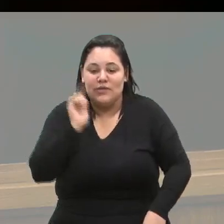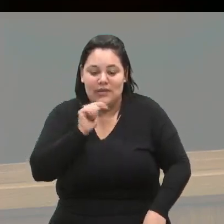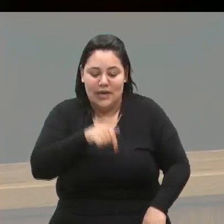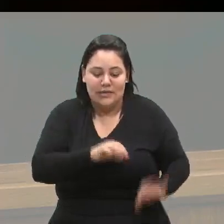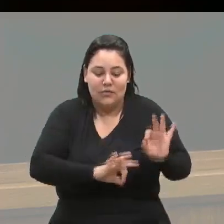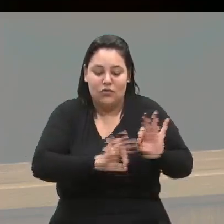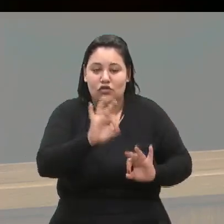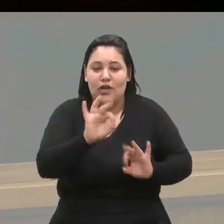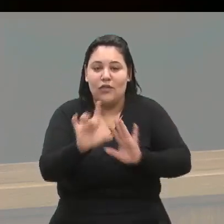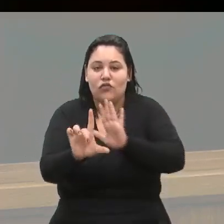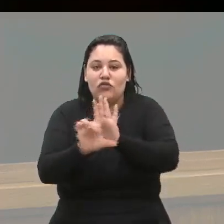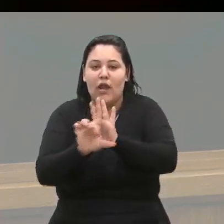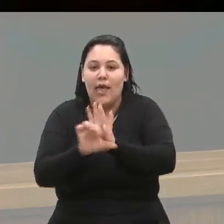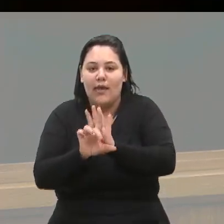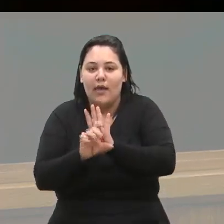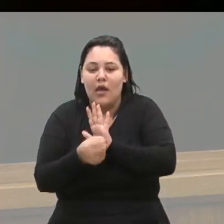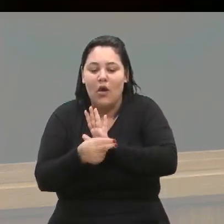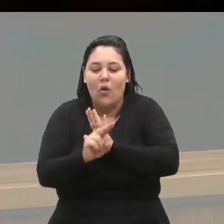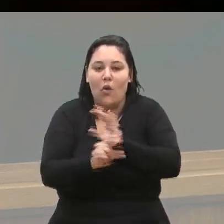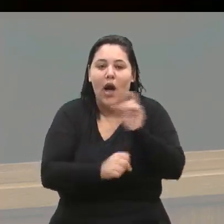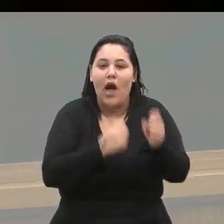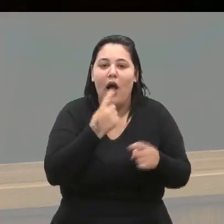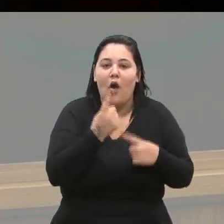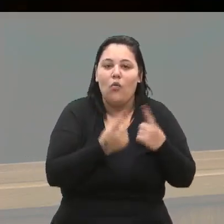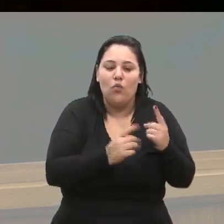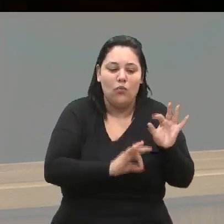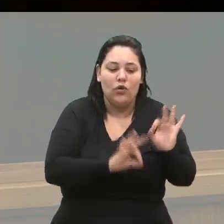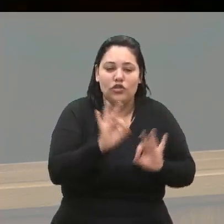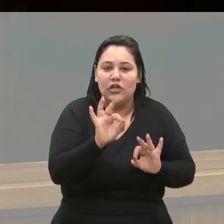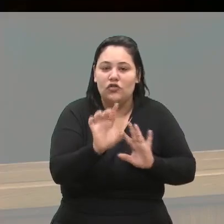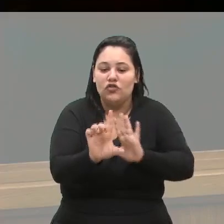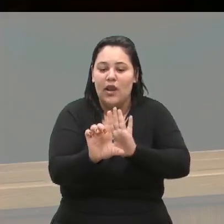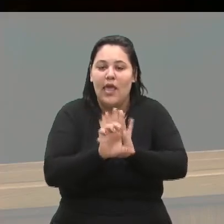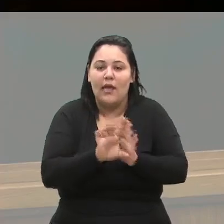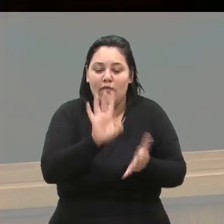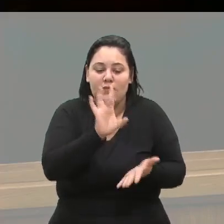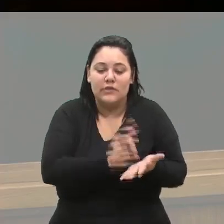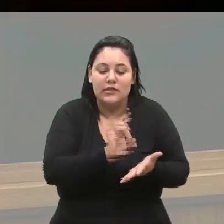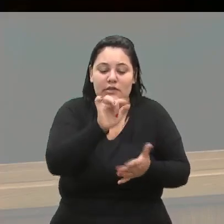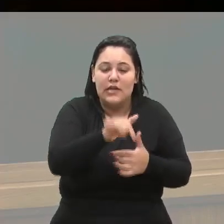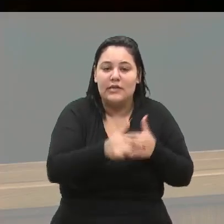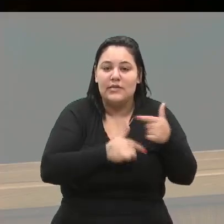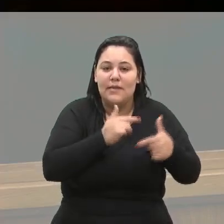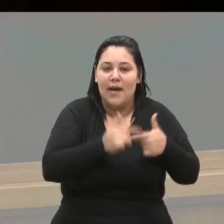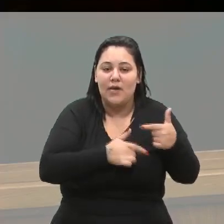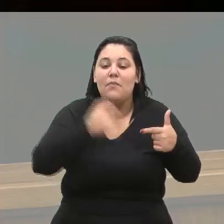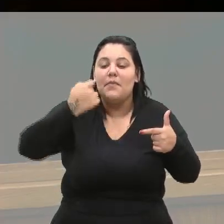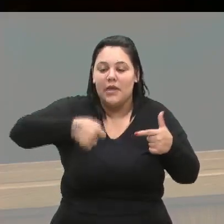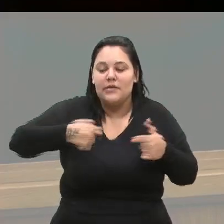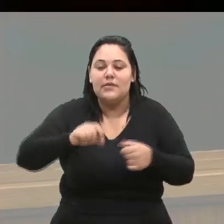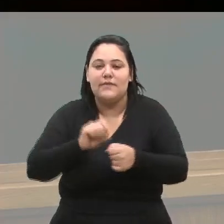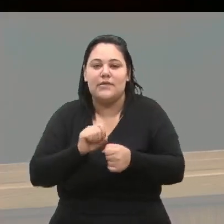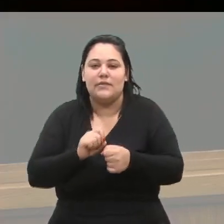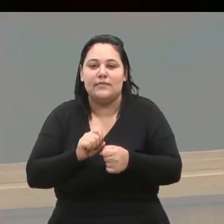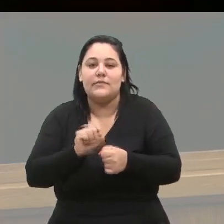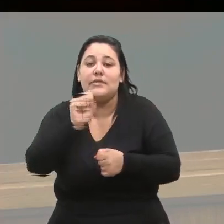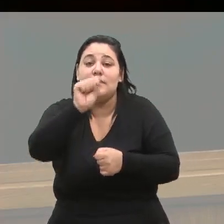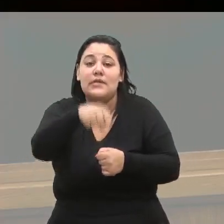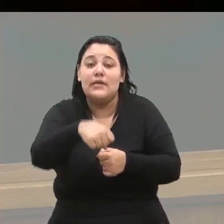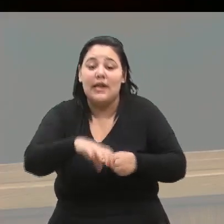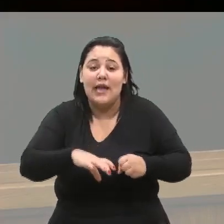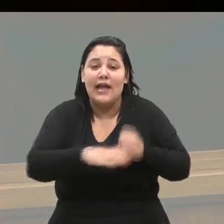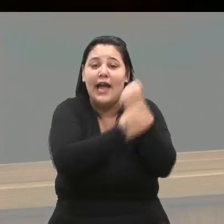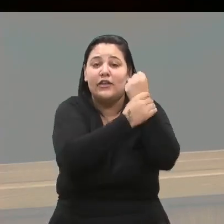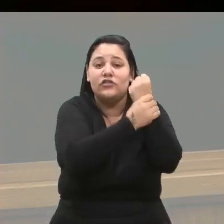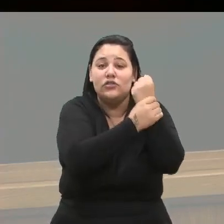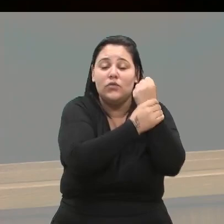de lei, ou algum projeto de lei que regulamente esse trabalho deva ser feito, garantindo,